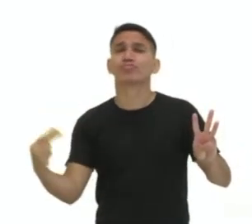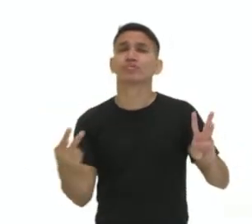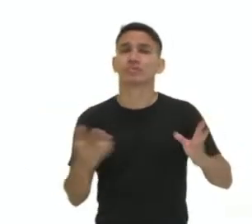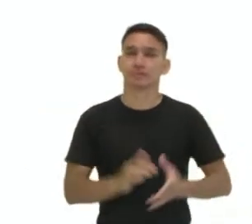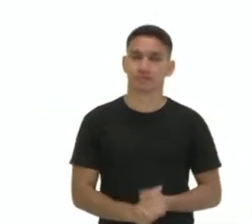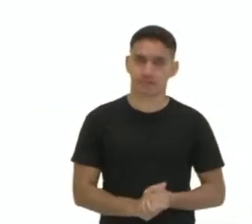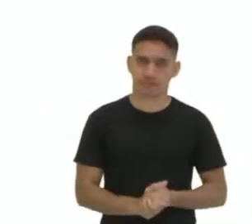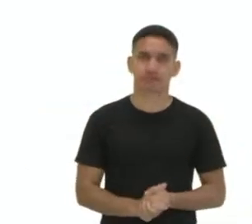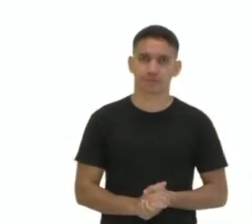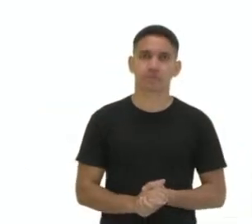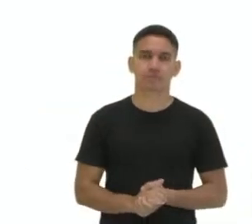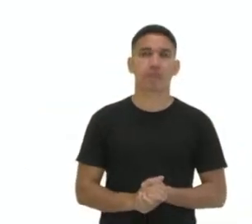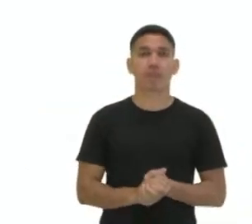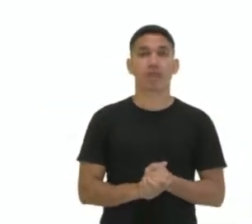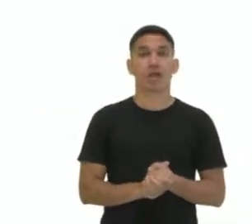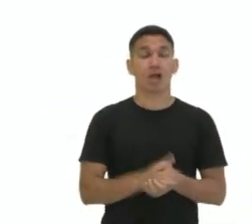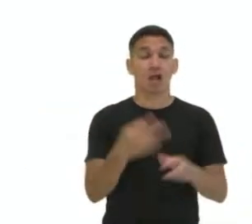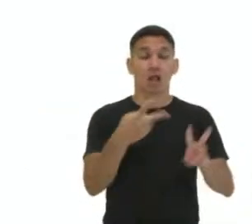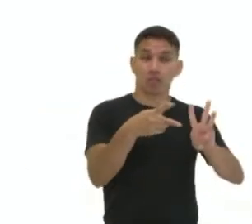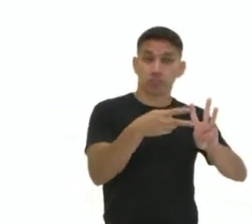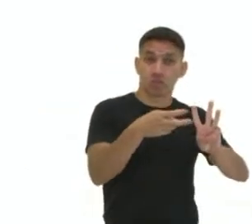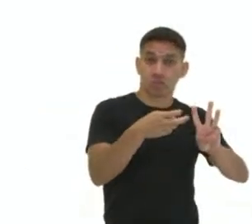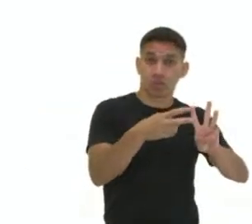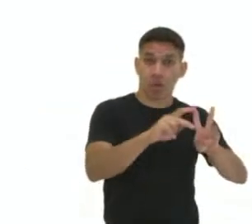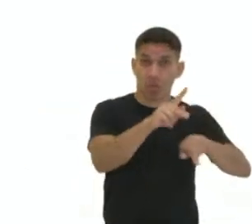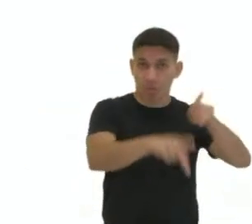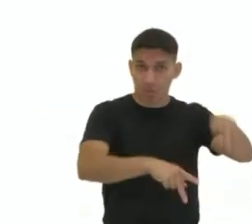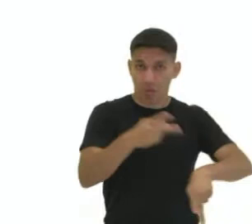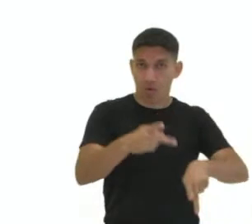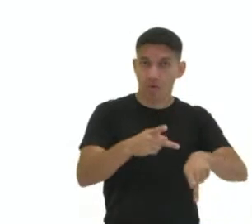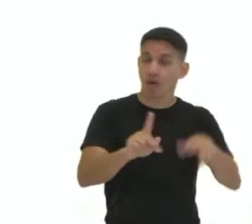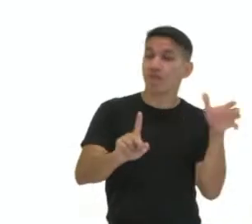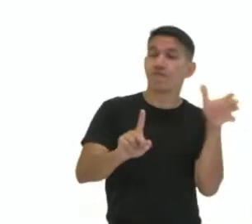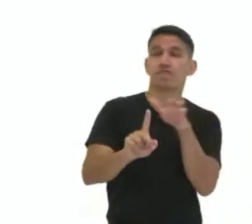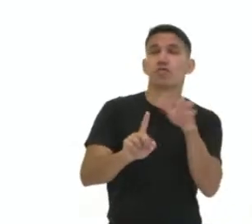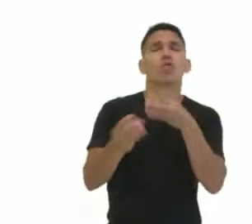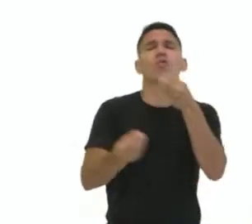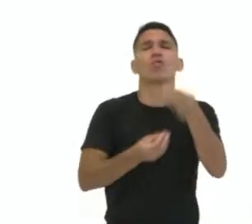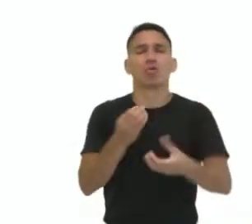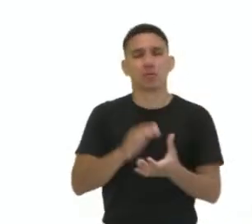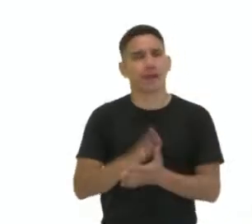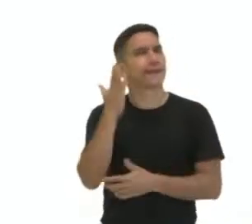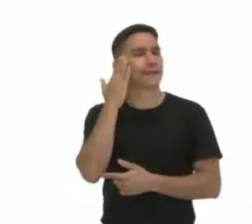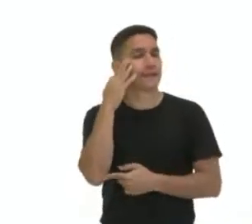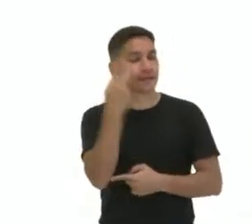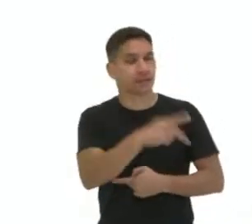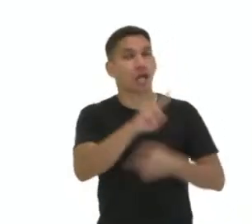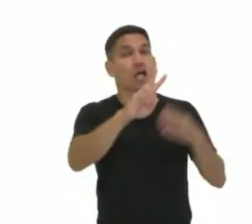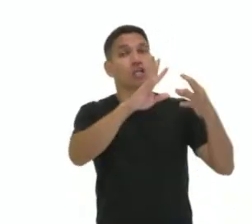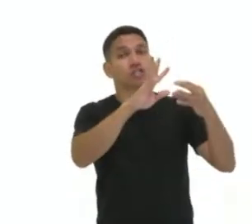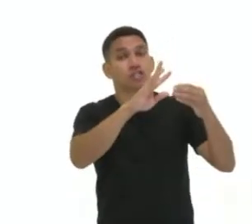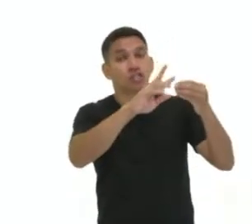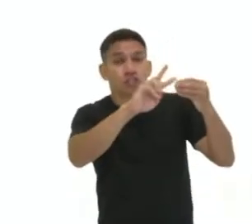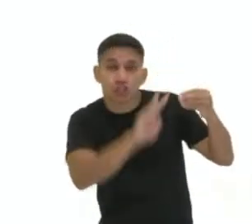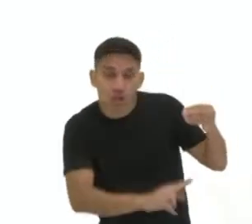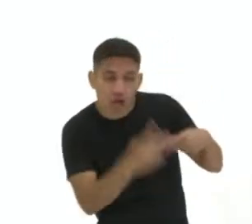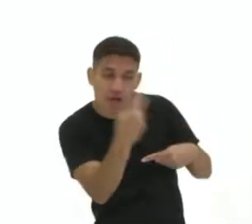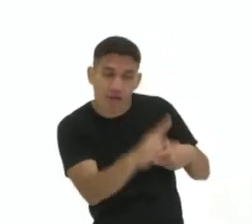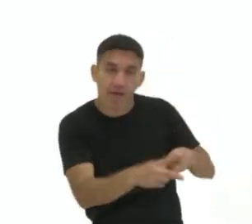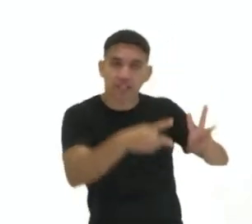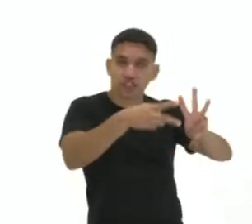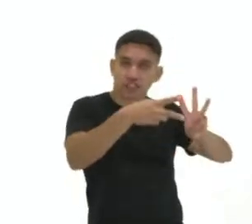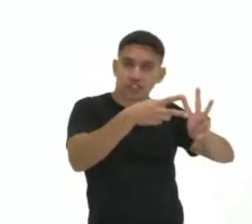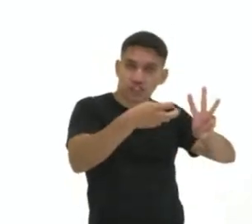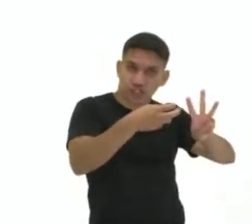A influência dos povos indígenas, né? Conhecer a história dos povos indígenas é compreender a influência dos